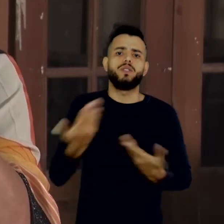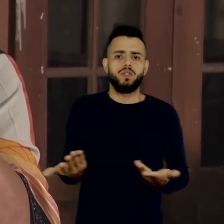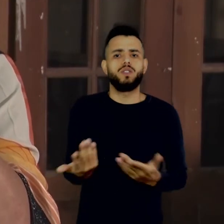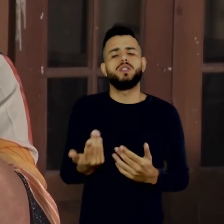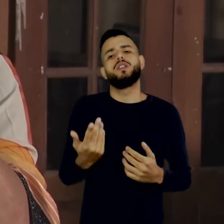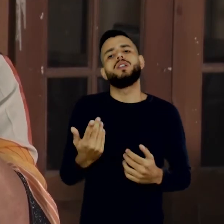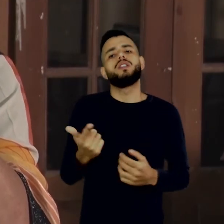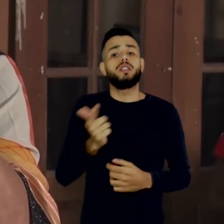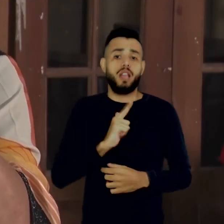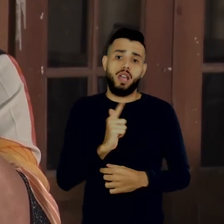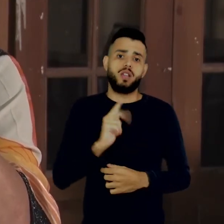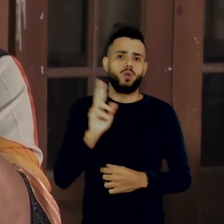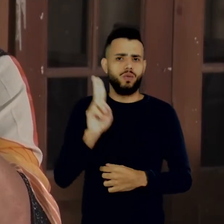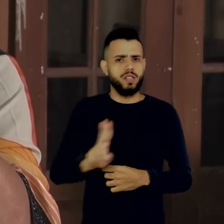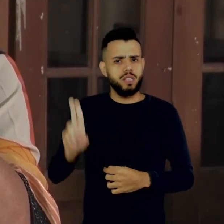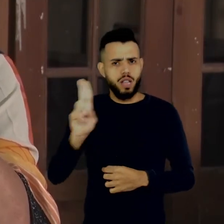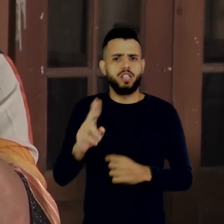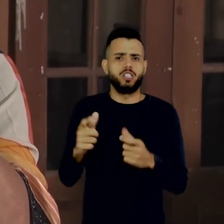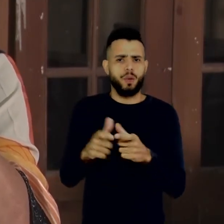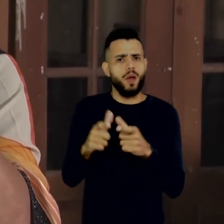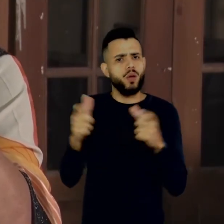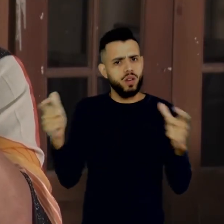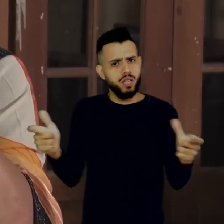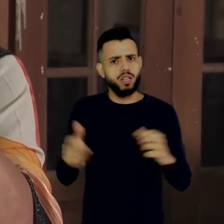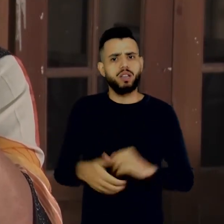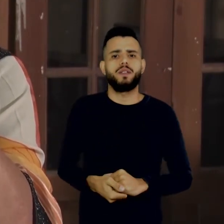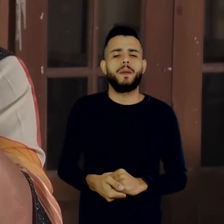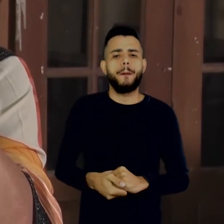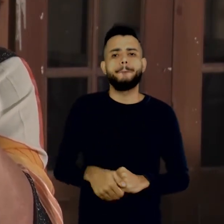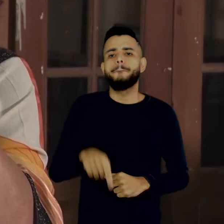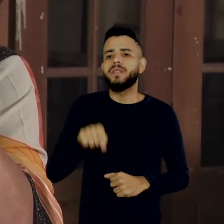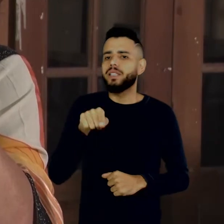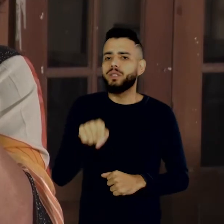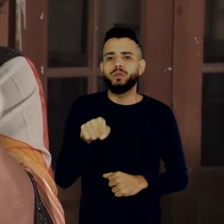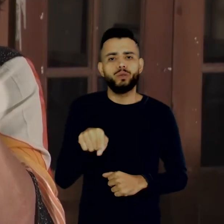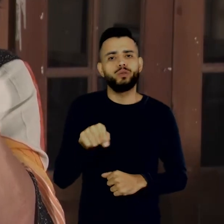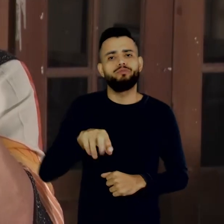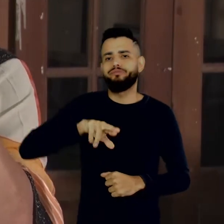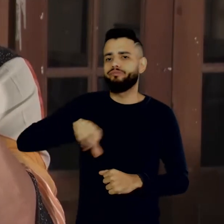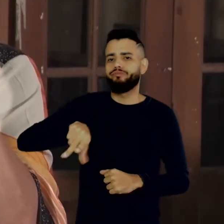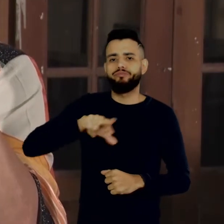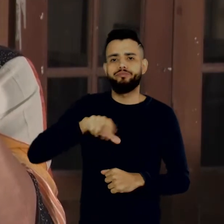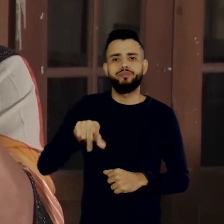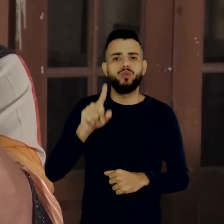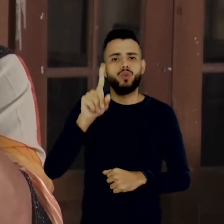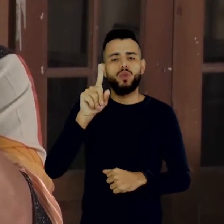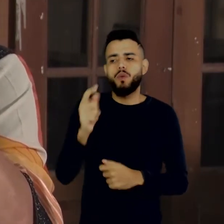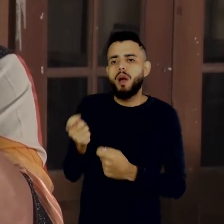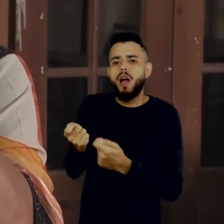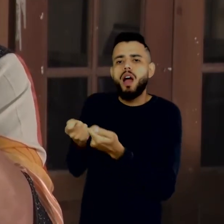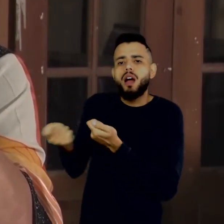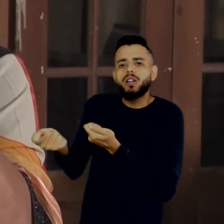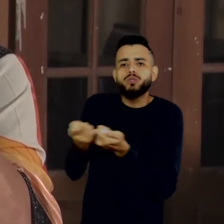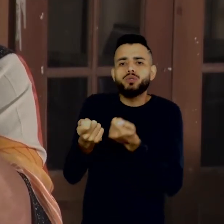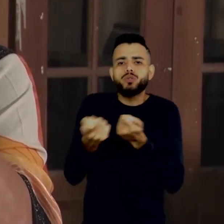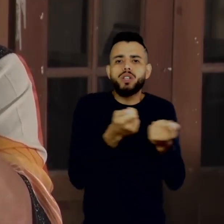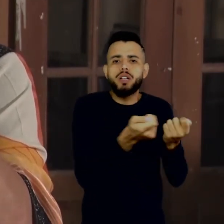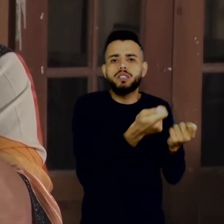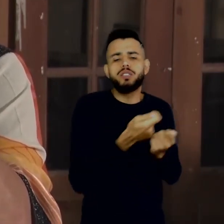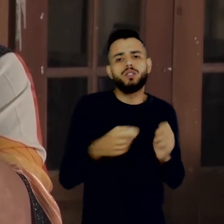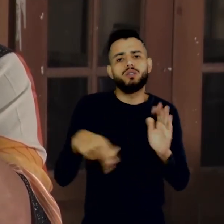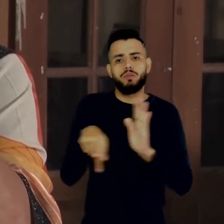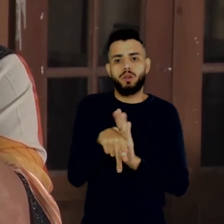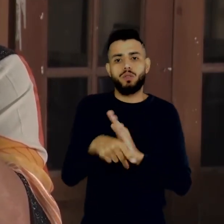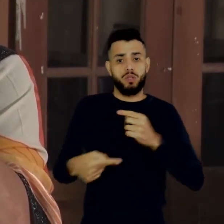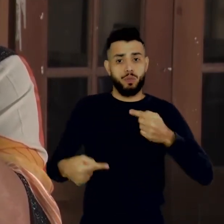nas nossas universidades, na grande maioria delas, isso não se converte necessariamente numa articulação